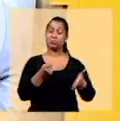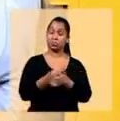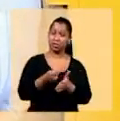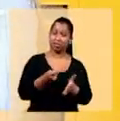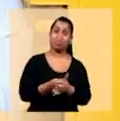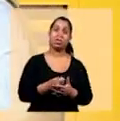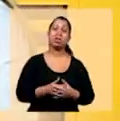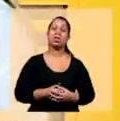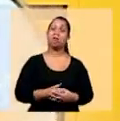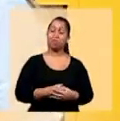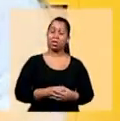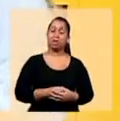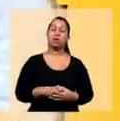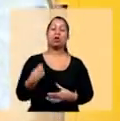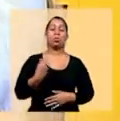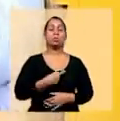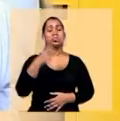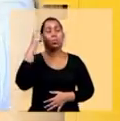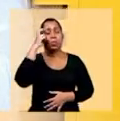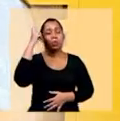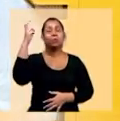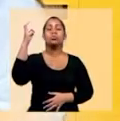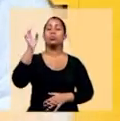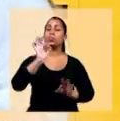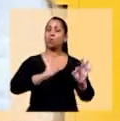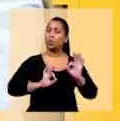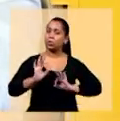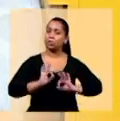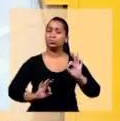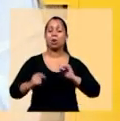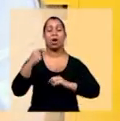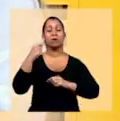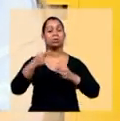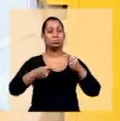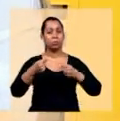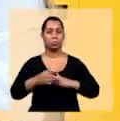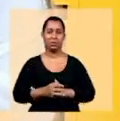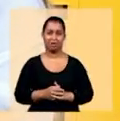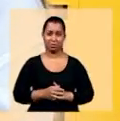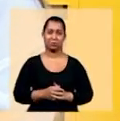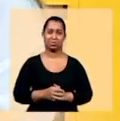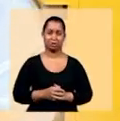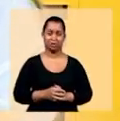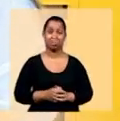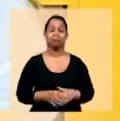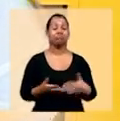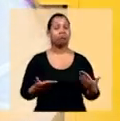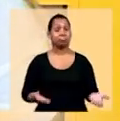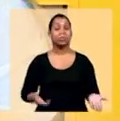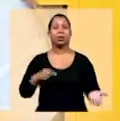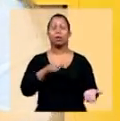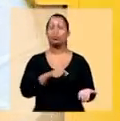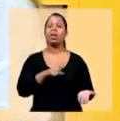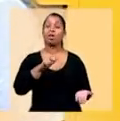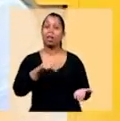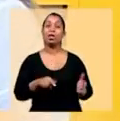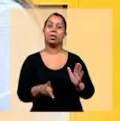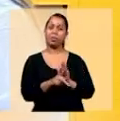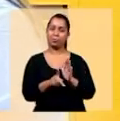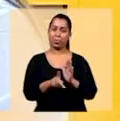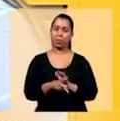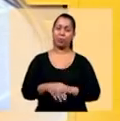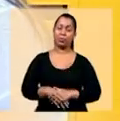deveres, missão, visão e valores, a nossa cultura organizacional, as nossas políticas. E a ferramenta que as empresas utilizam para isso é o